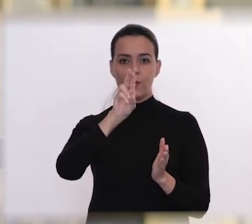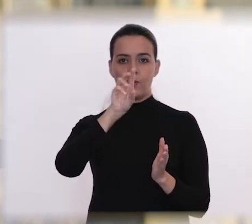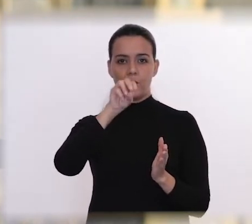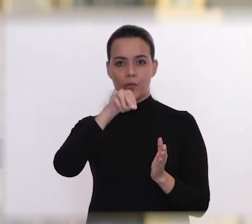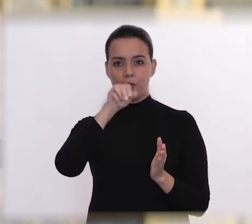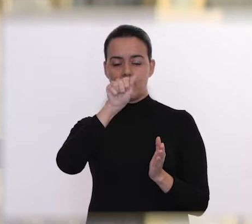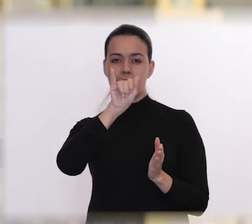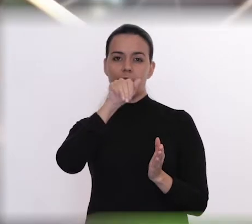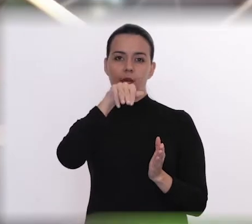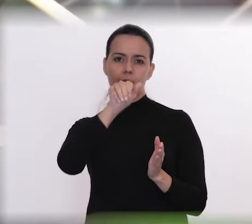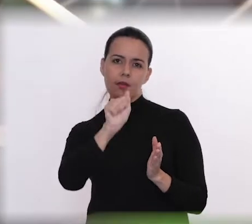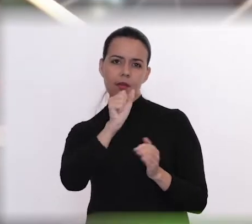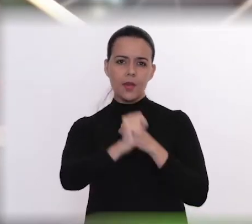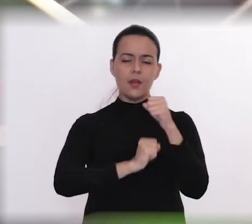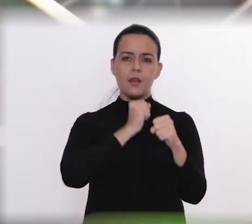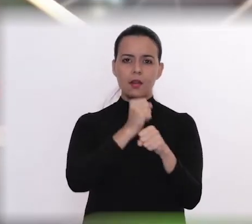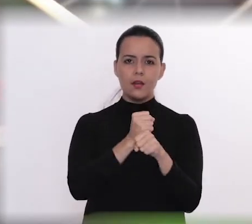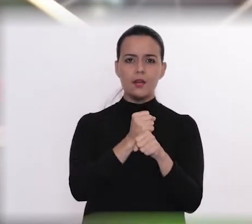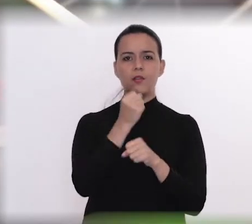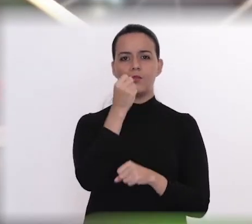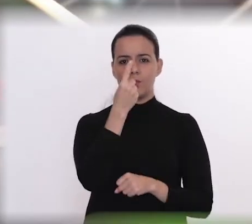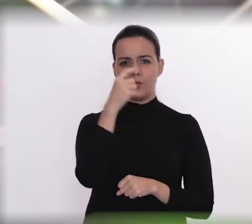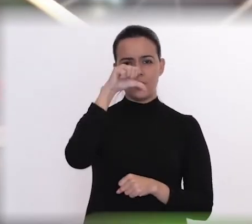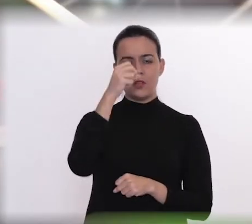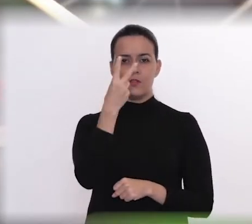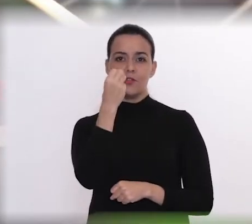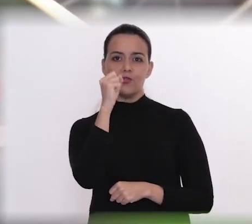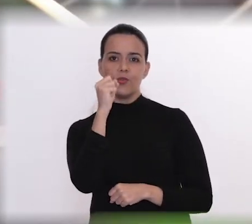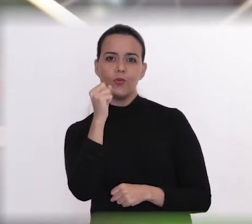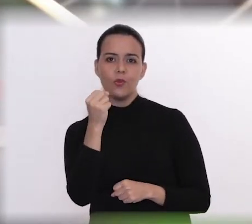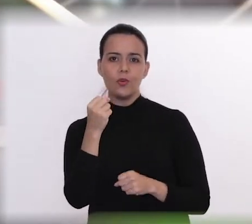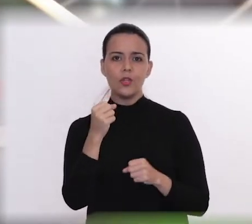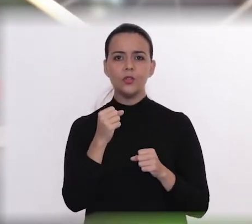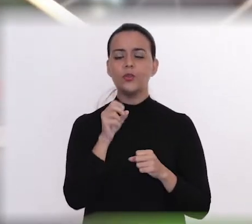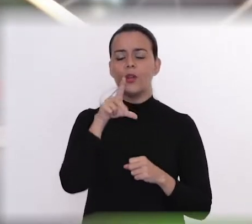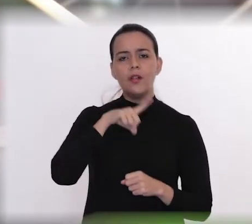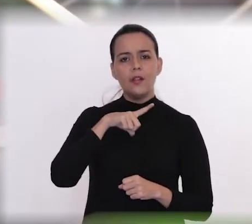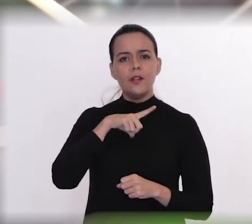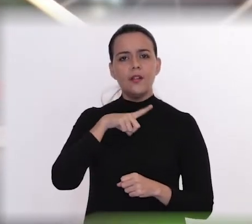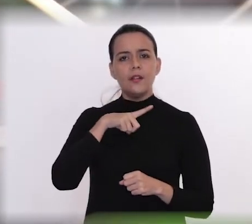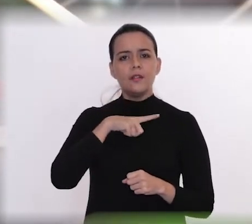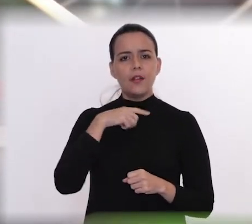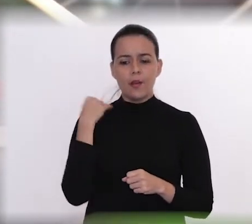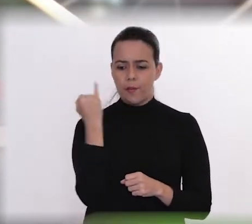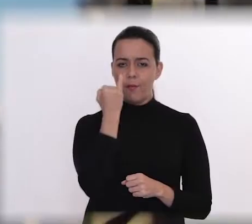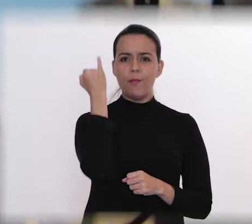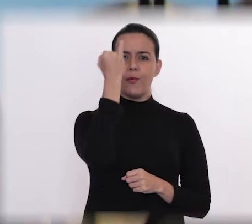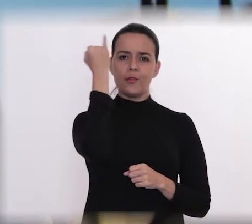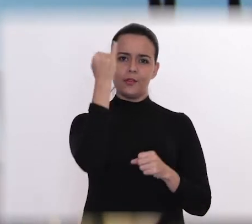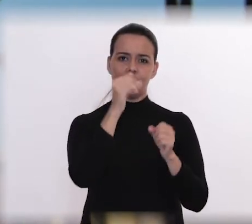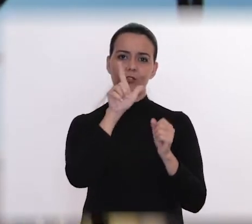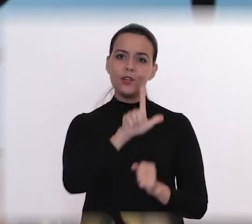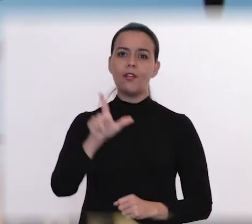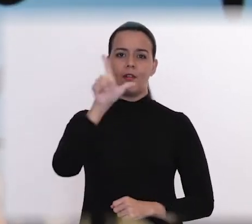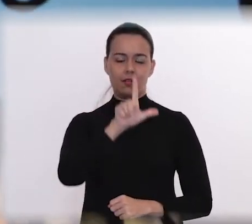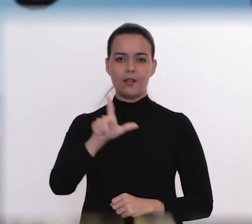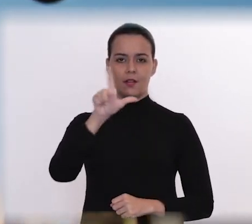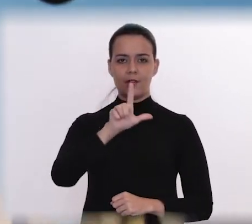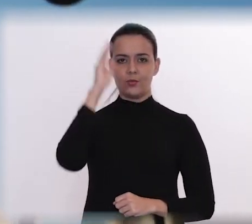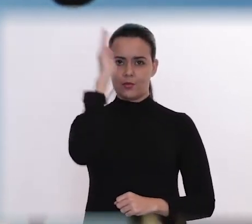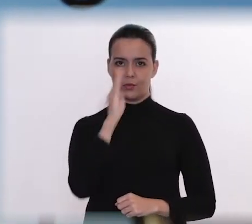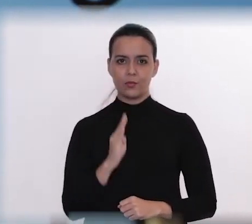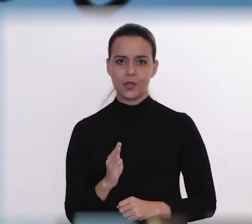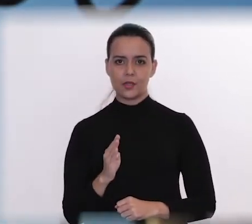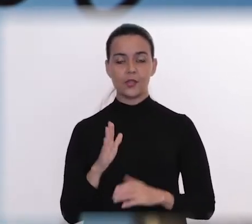em 28, a gente certamente não teria dúvida, não é, da grandeza da contribuição literária dele. Eu diria que, no caso